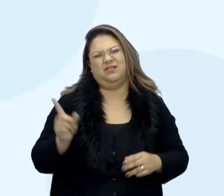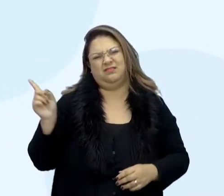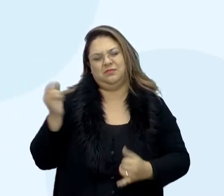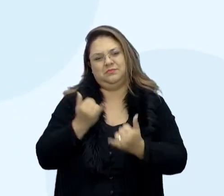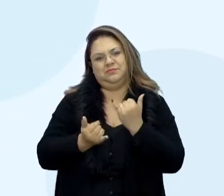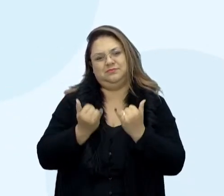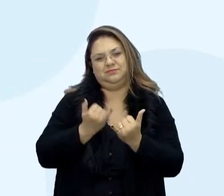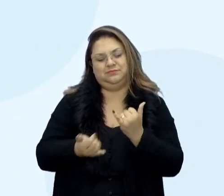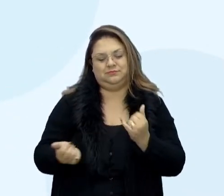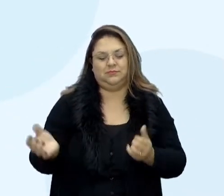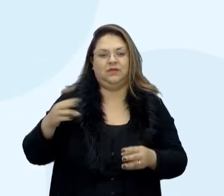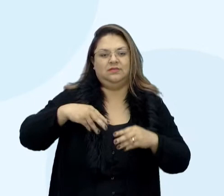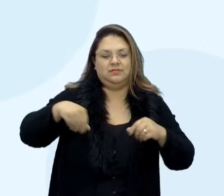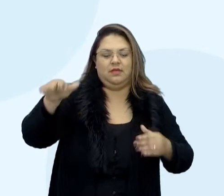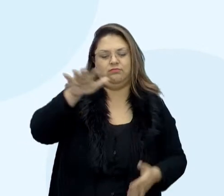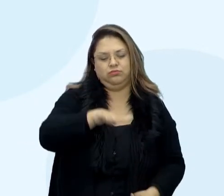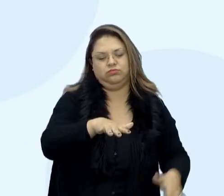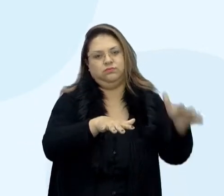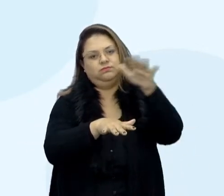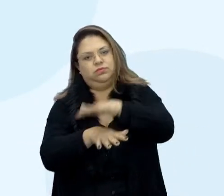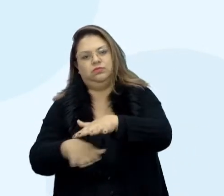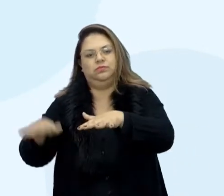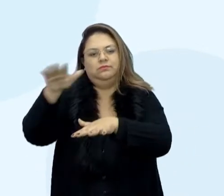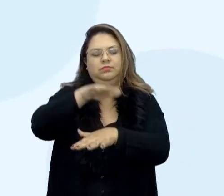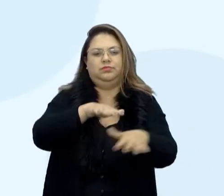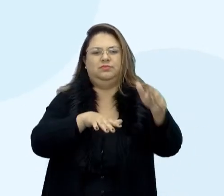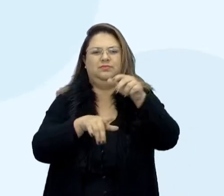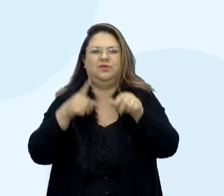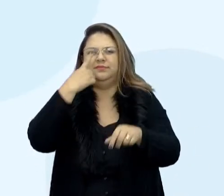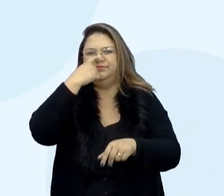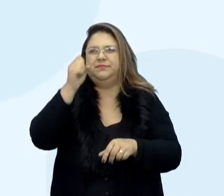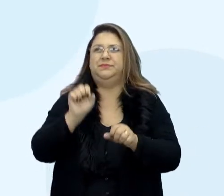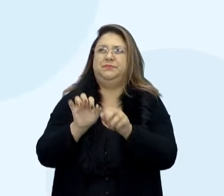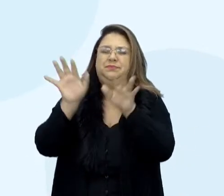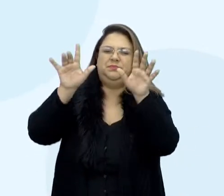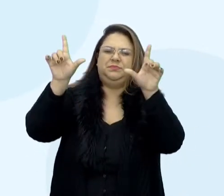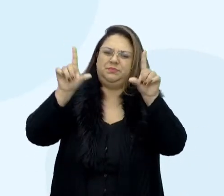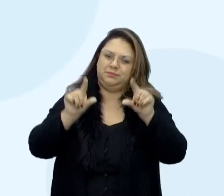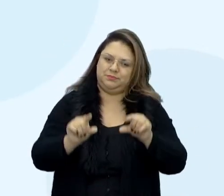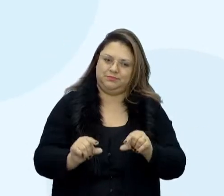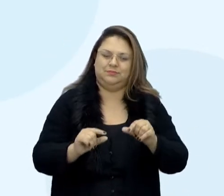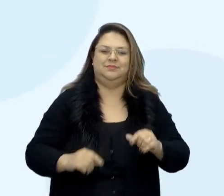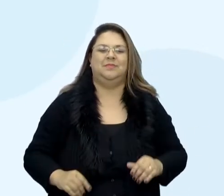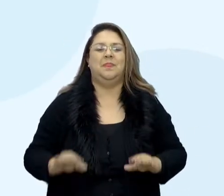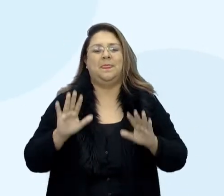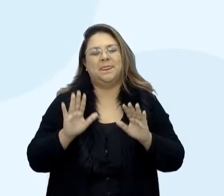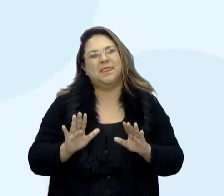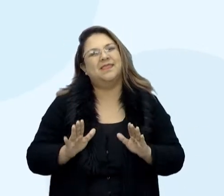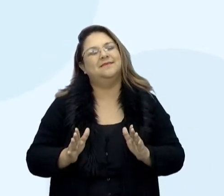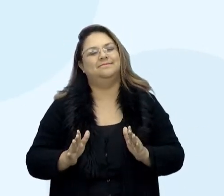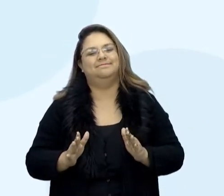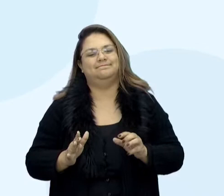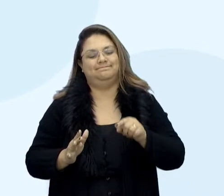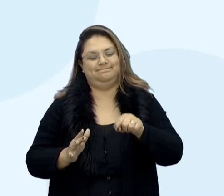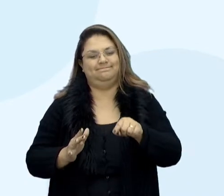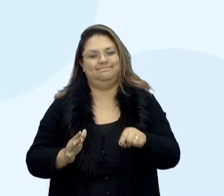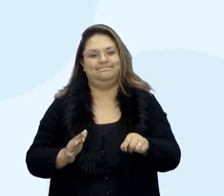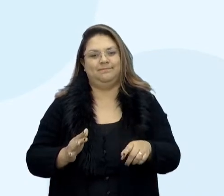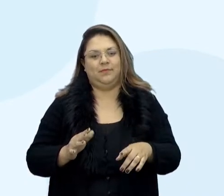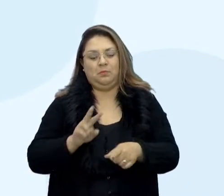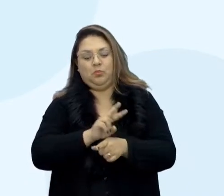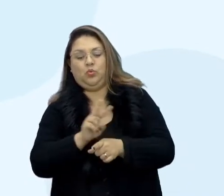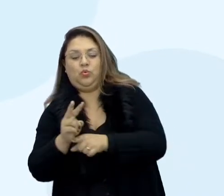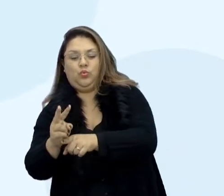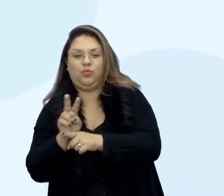de terra, né, para ele emitir menos odores, né, ficar uma coisinha um pouquinho mais organizada, mas não tem qualquer